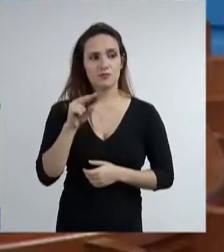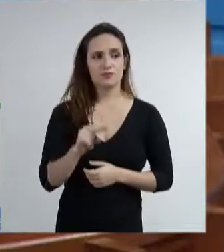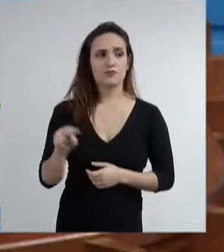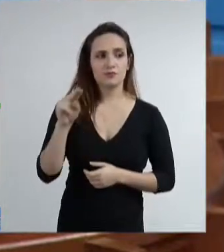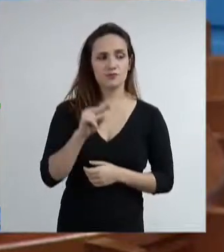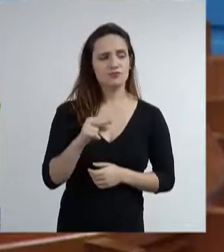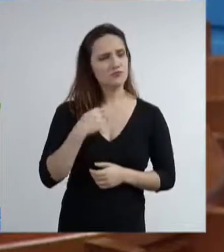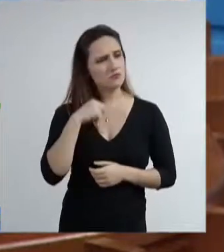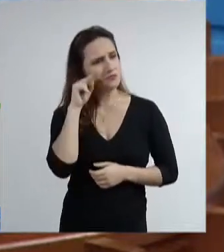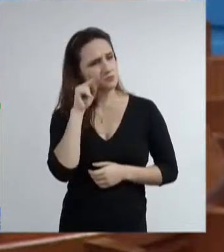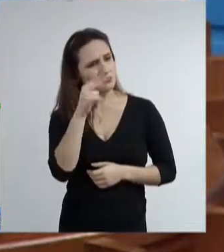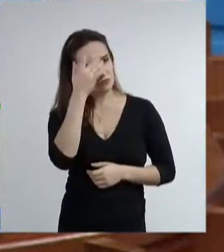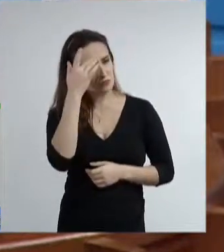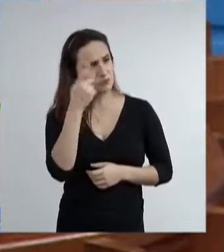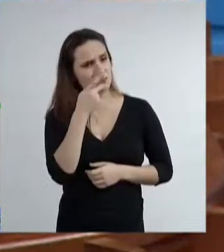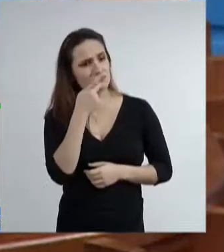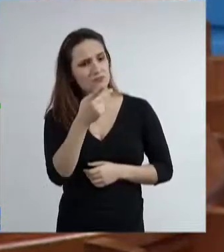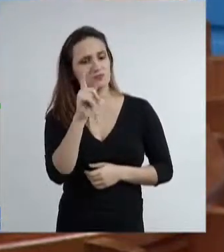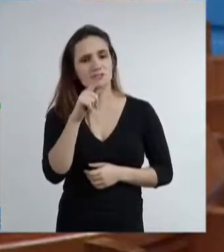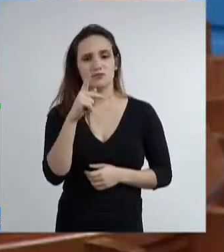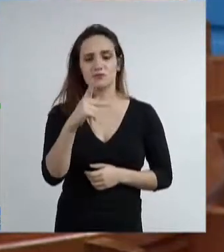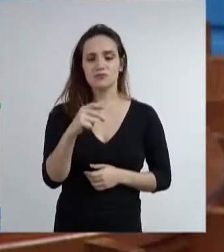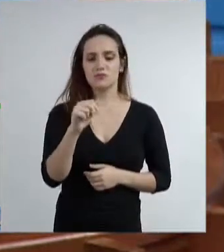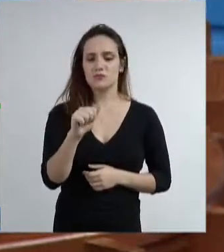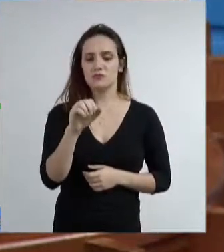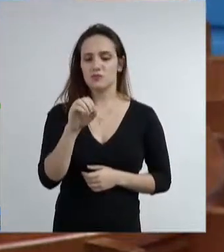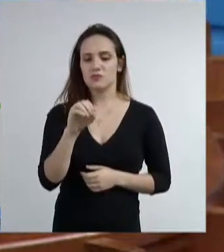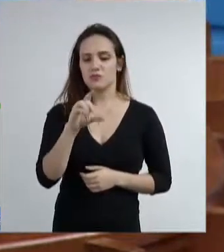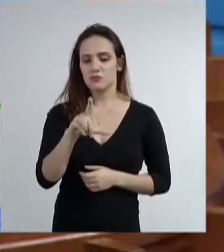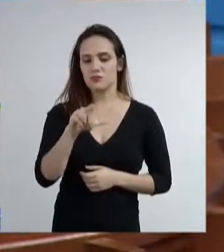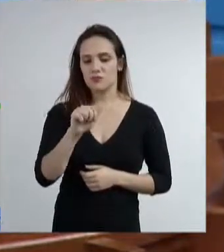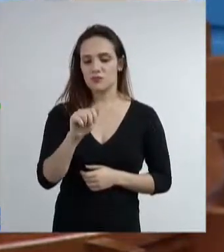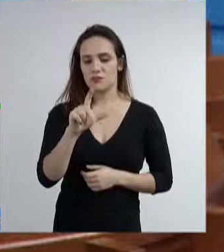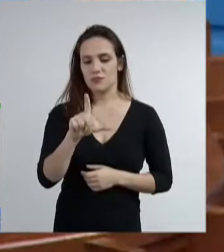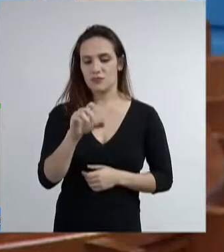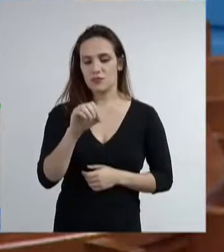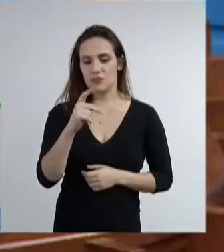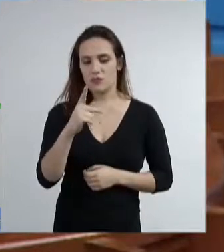vi de Paola Lopes, que é coordenadora